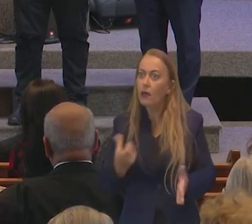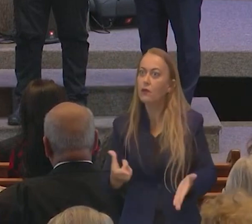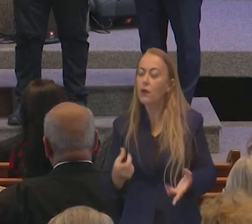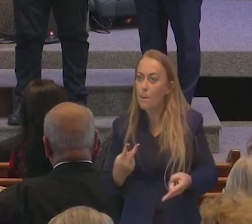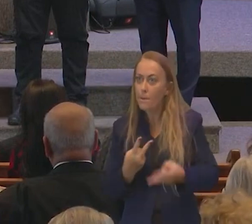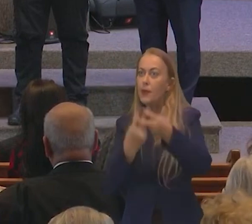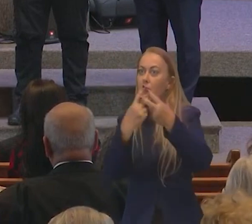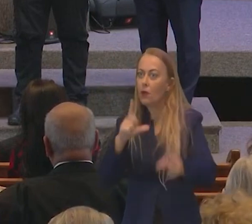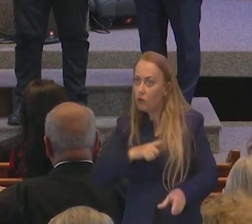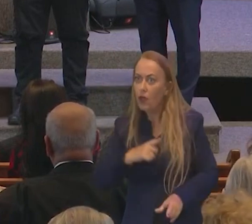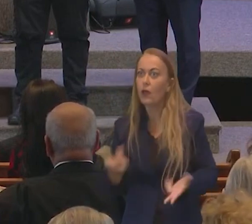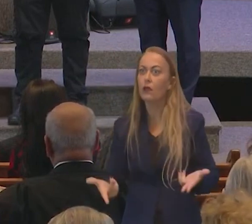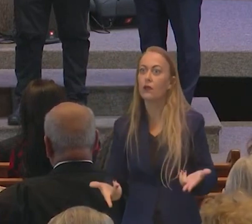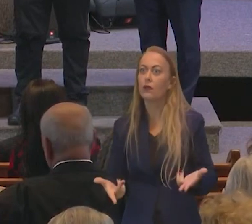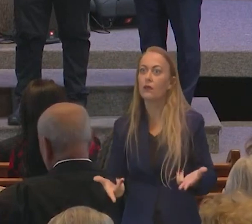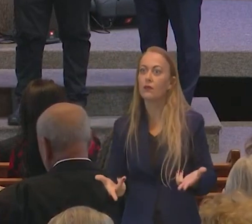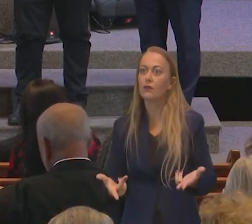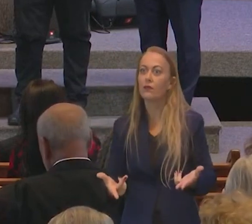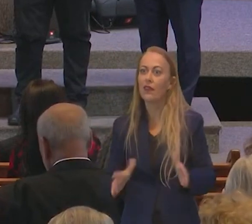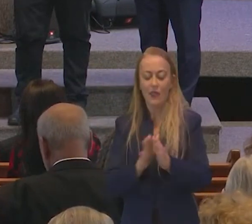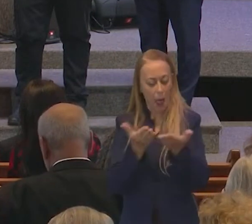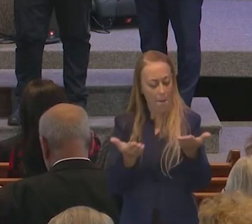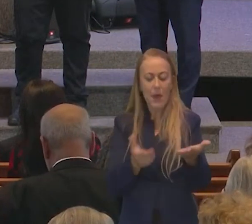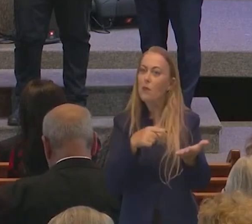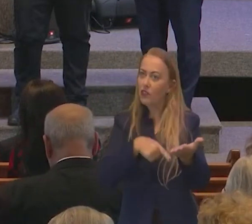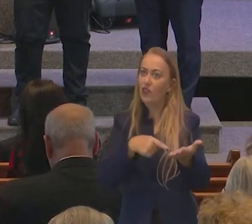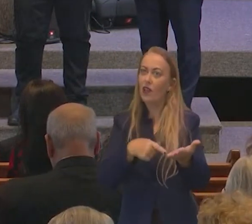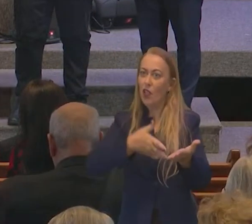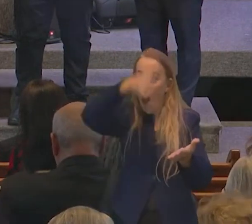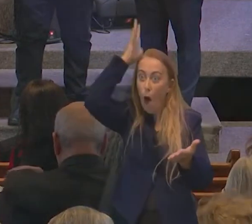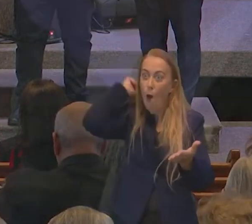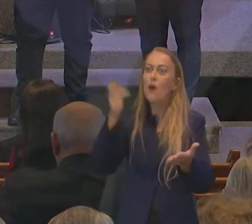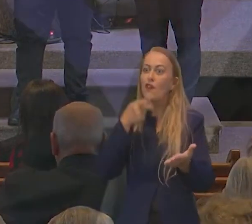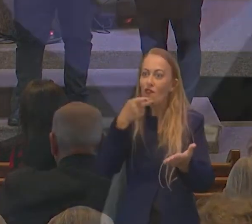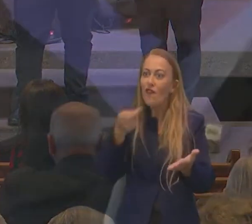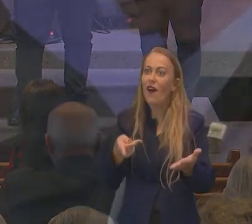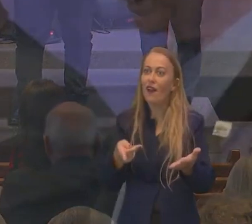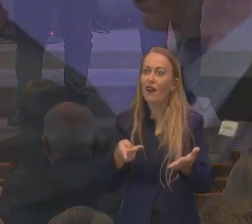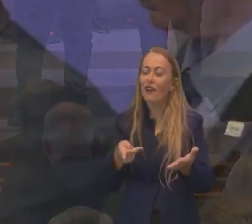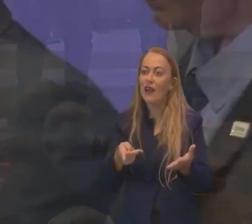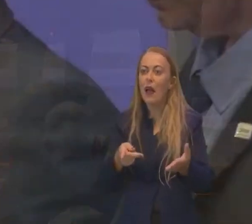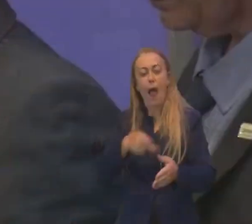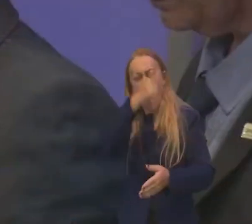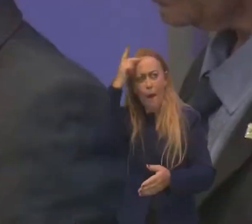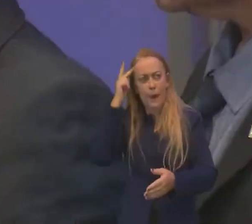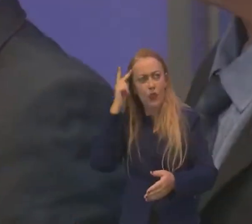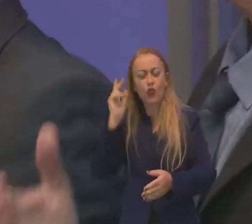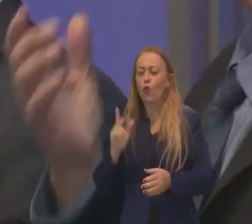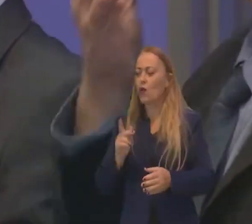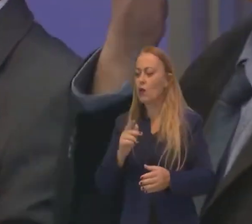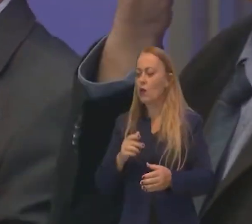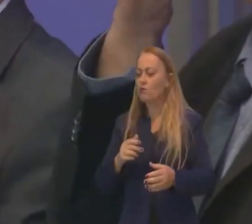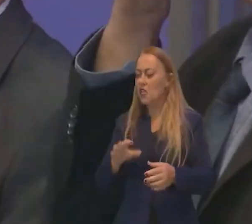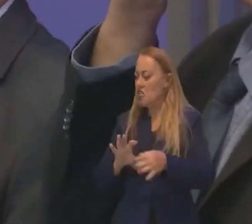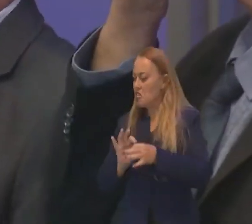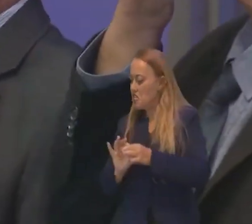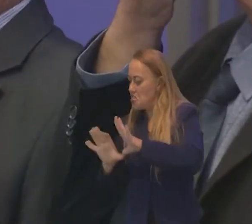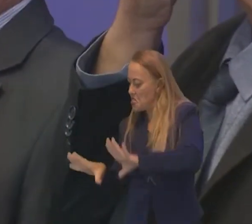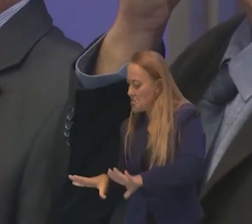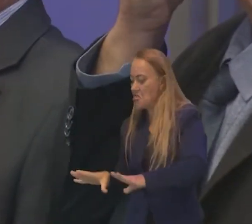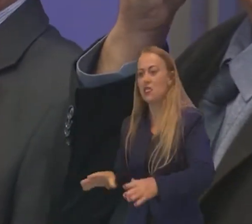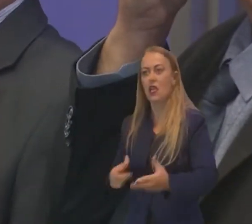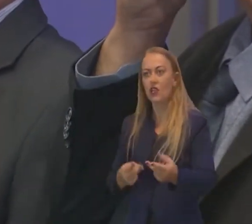para quem comete crime. Ela foi feita justamente para aquelas pessoas que não cumprem a lei. E nós amamos